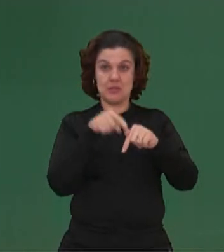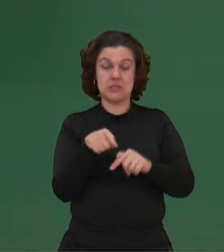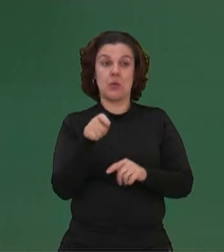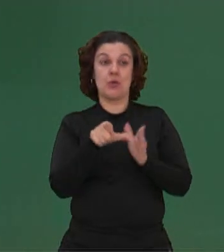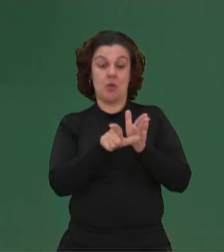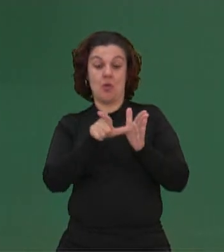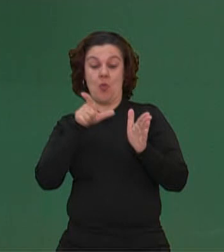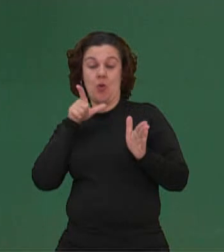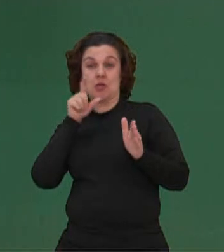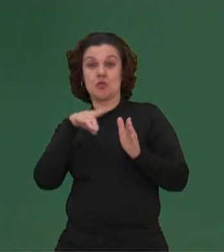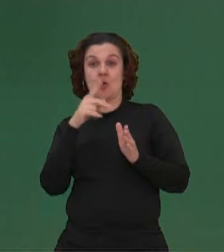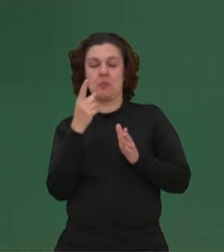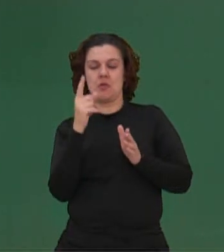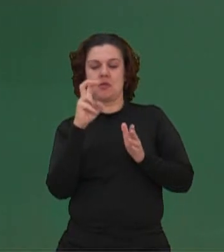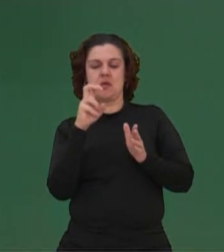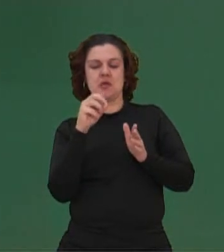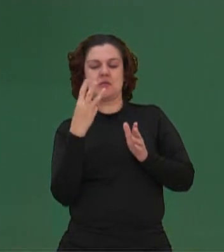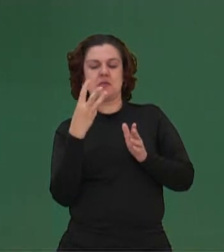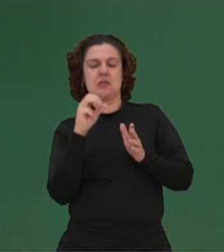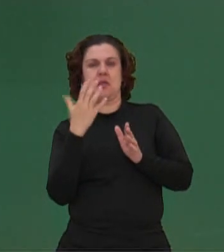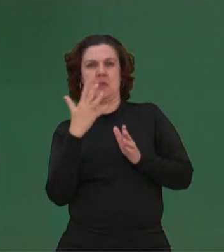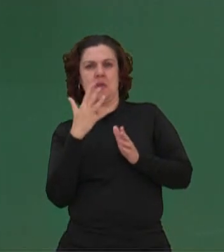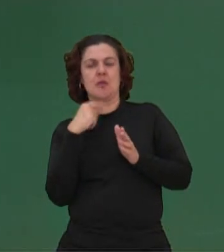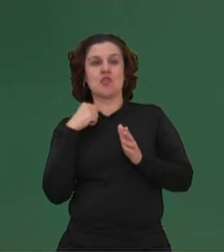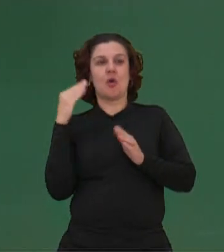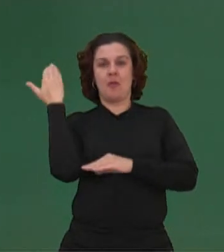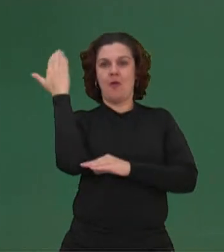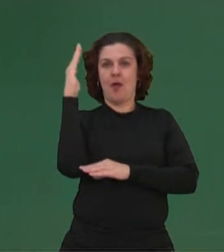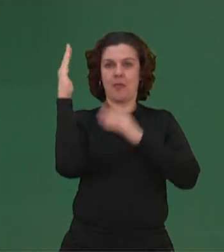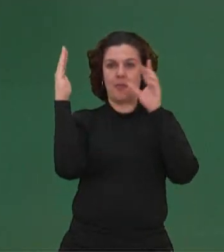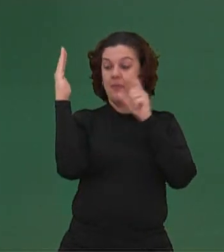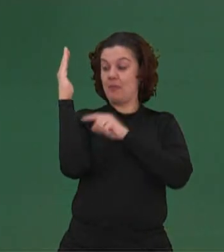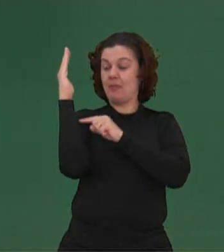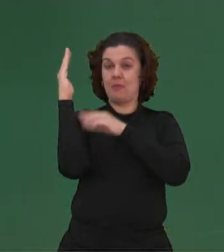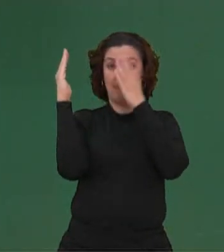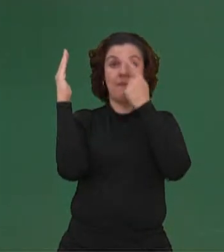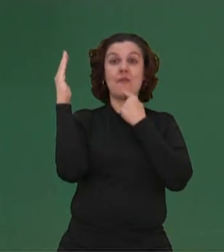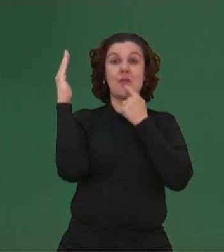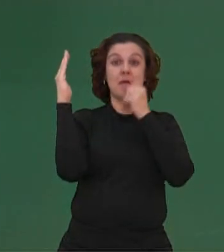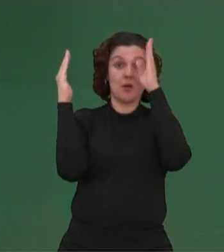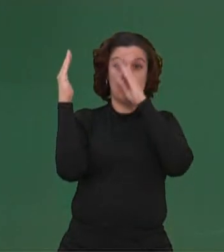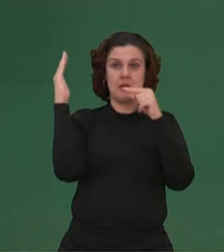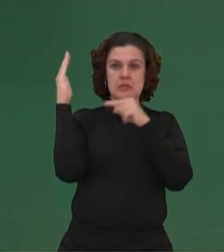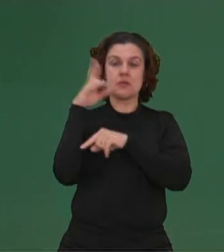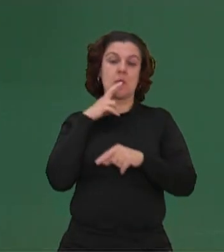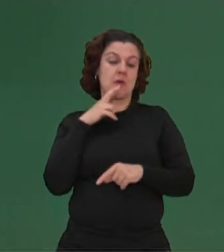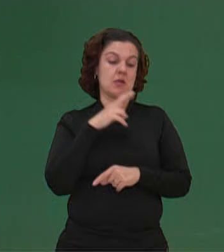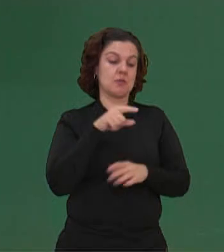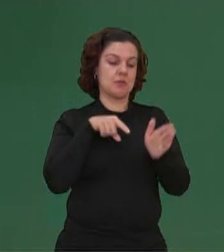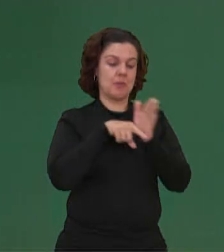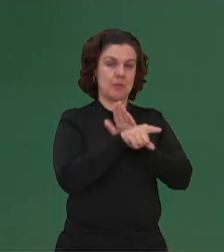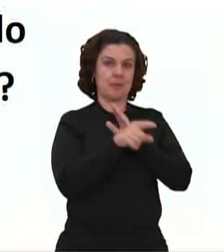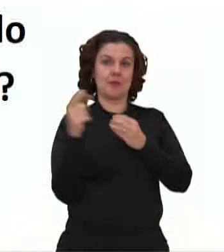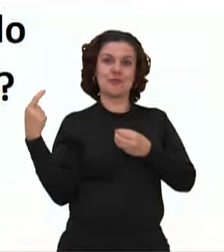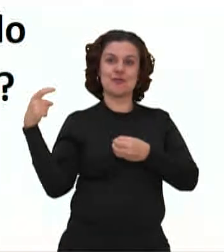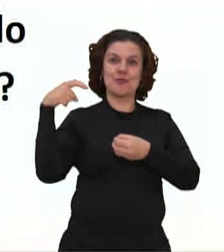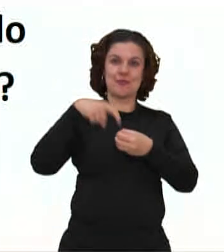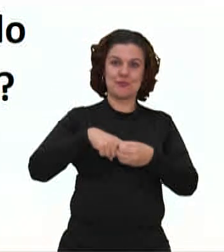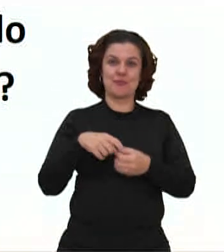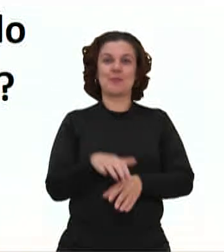até 1530 mais ou menos, pau-brasil é a principal atividade econômica. Então, responda essa perguntinha aí para a gente